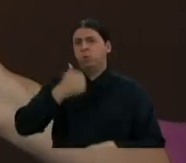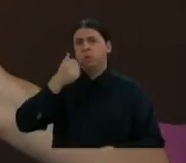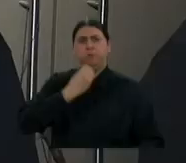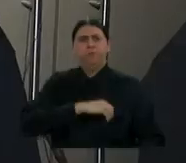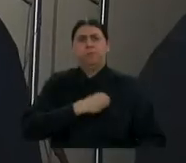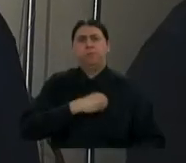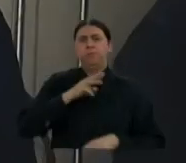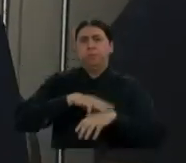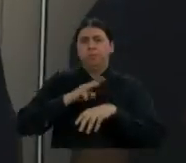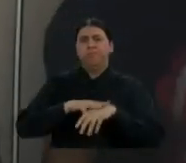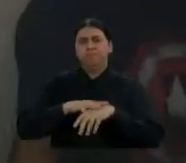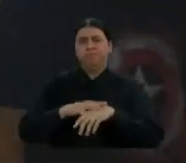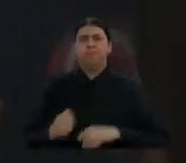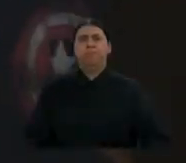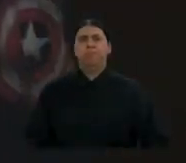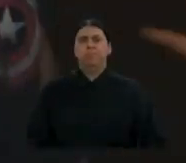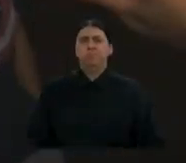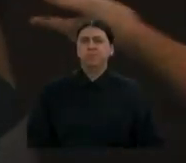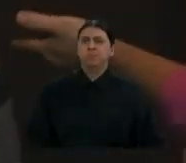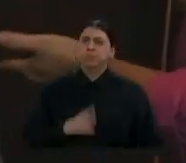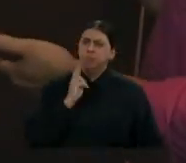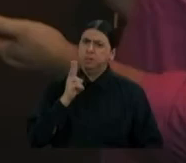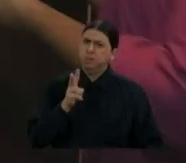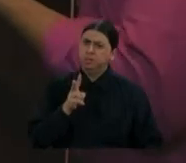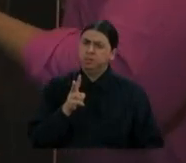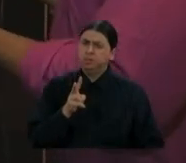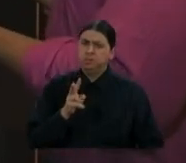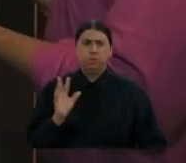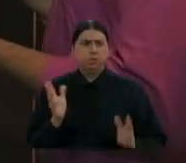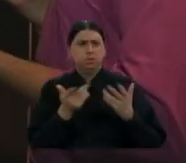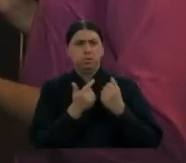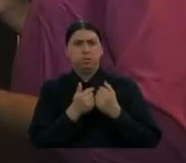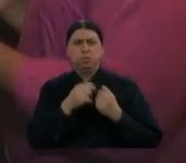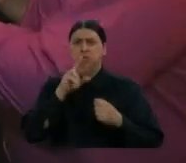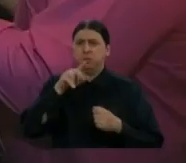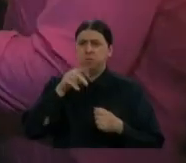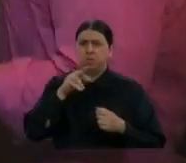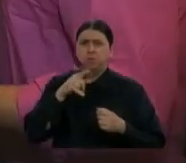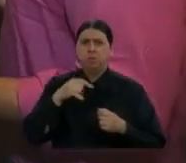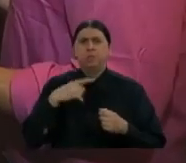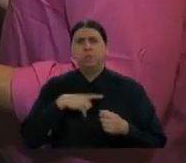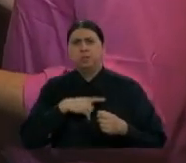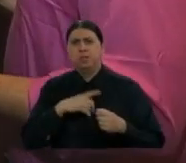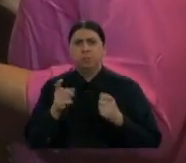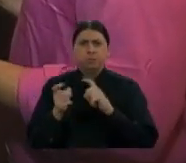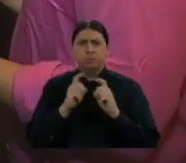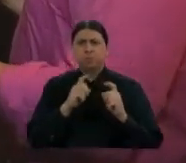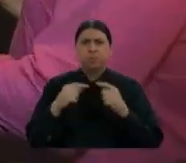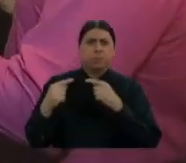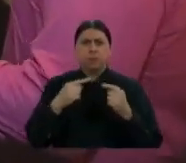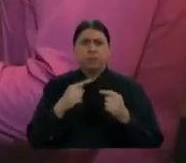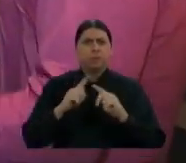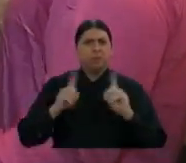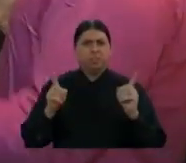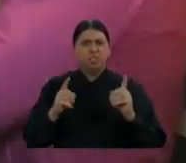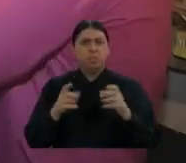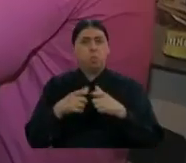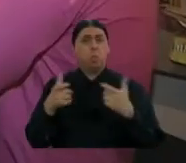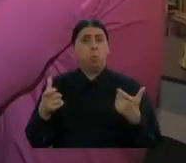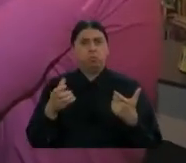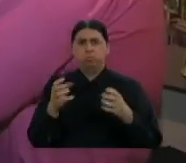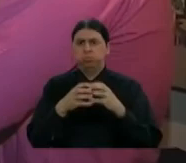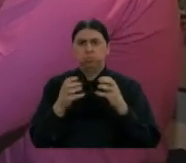vida vocês com todos irmãos implica um pouco não ligar muito né como é que vocês virem